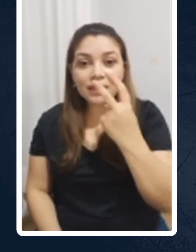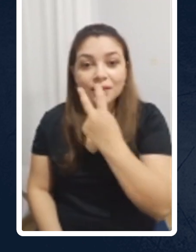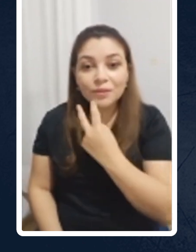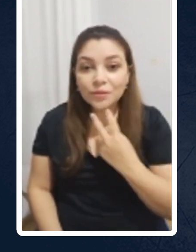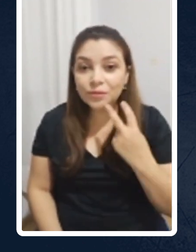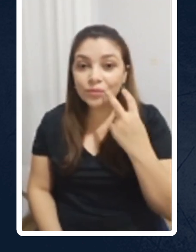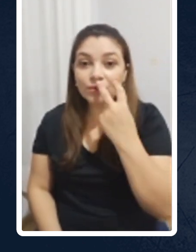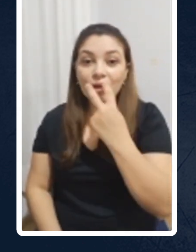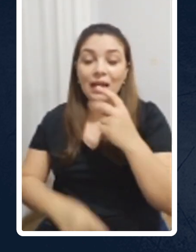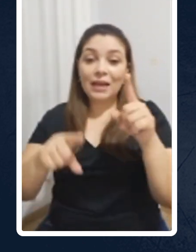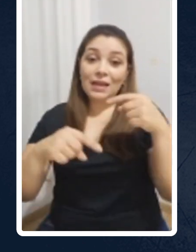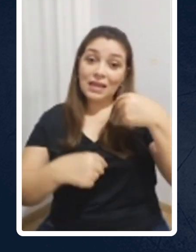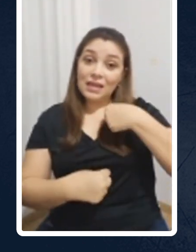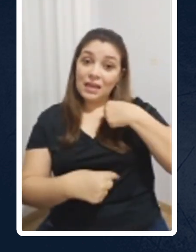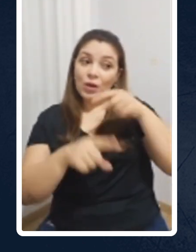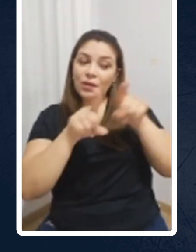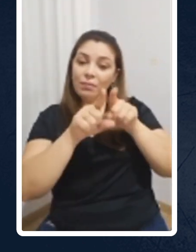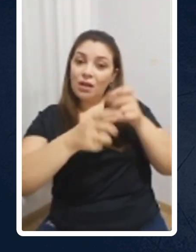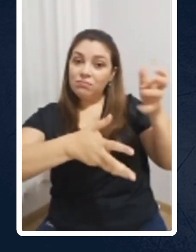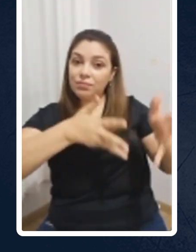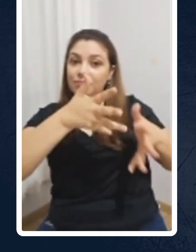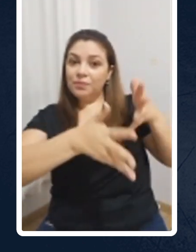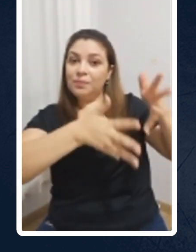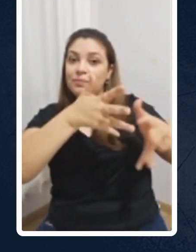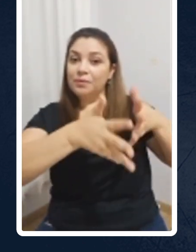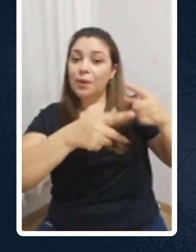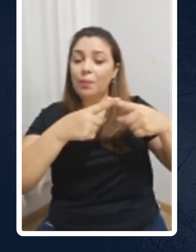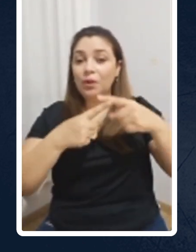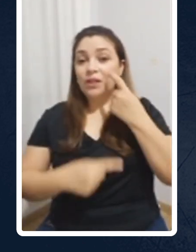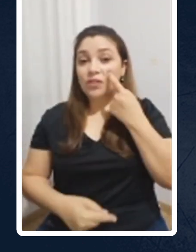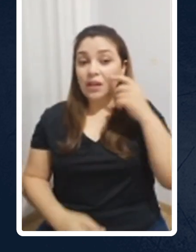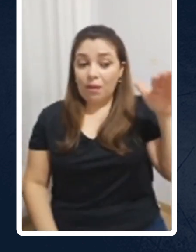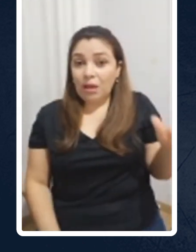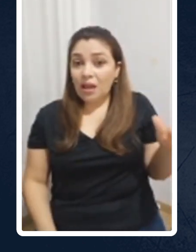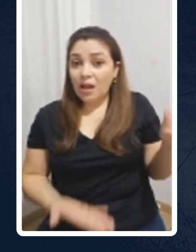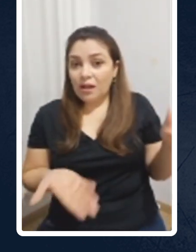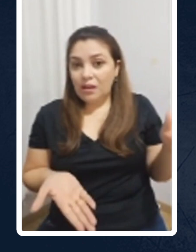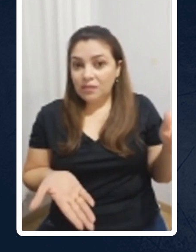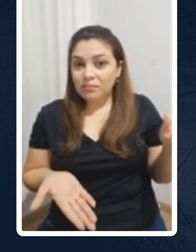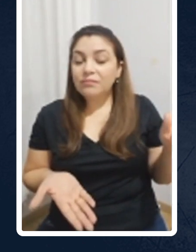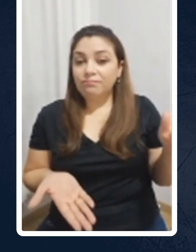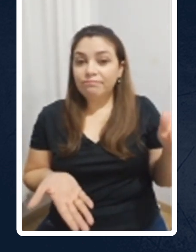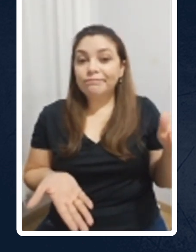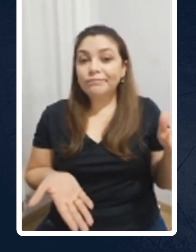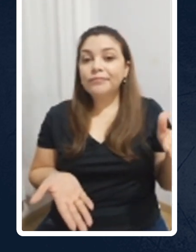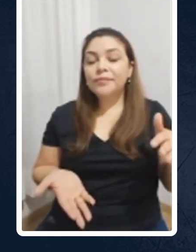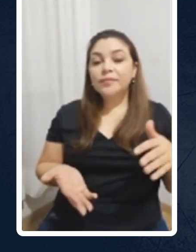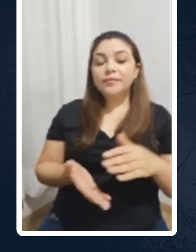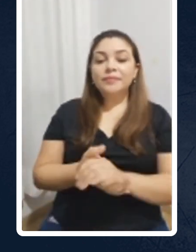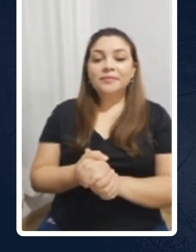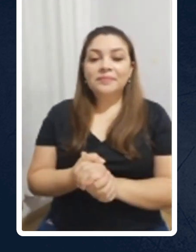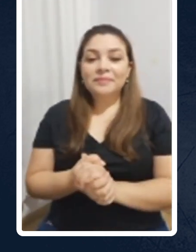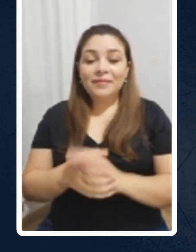e eu sinalizar. Então, eu entendi melhor, era pequena. A família ia para o culto, ou